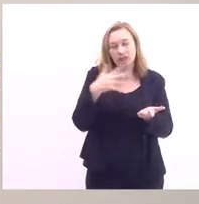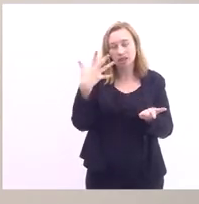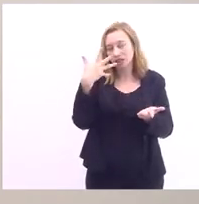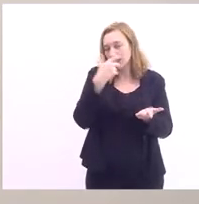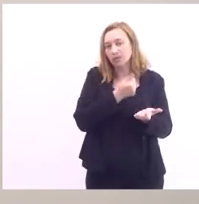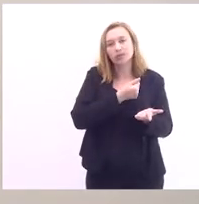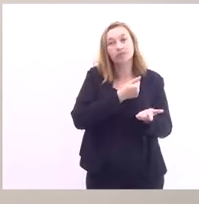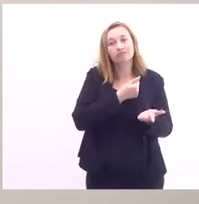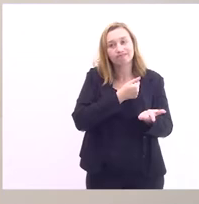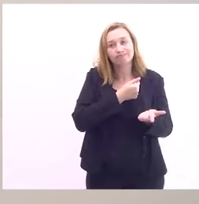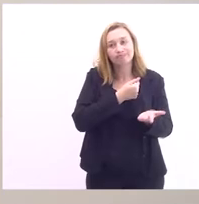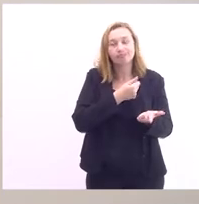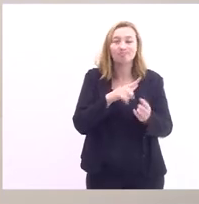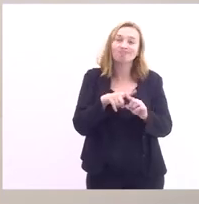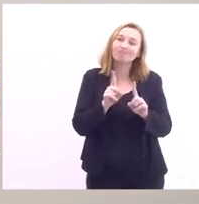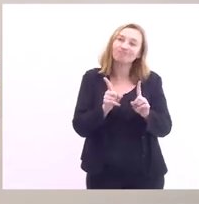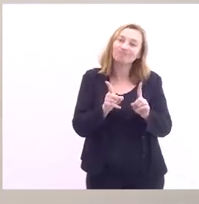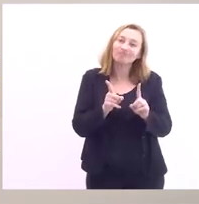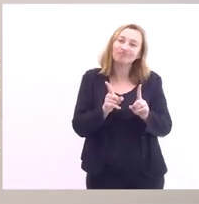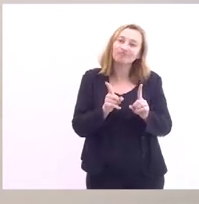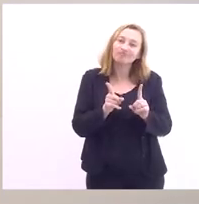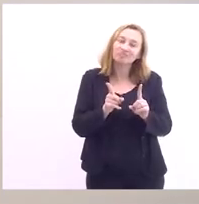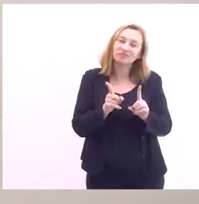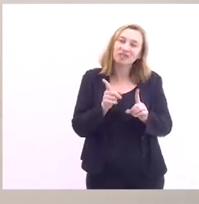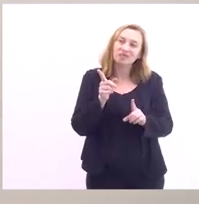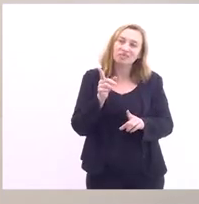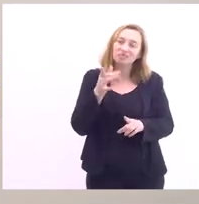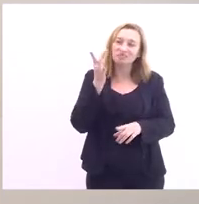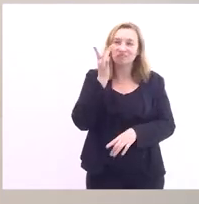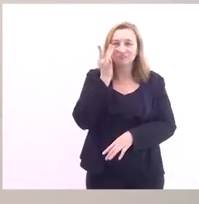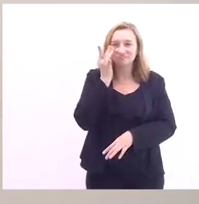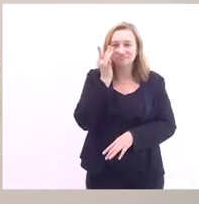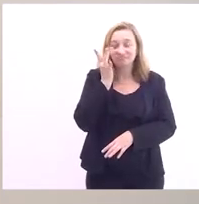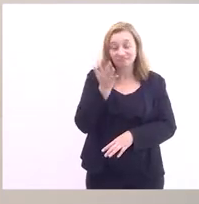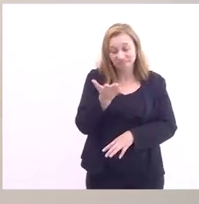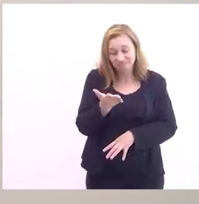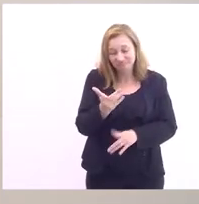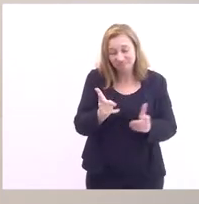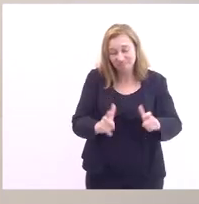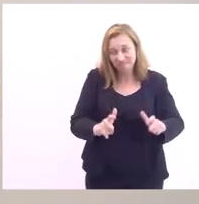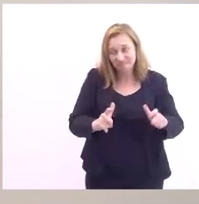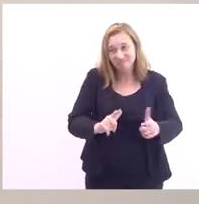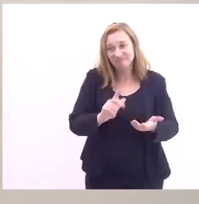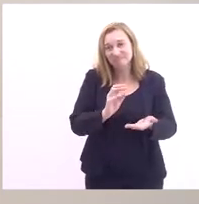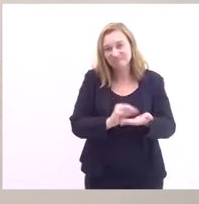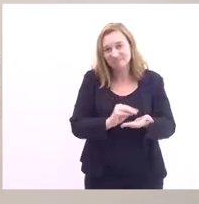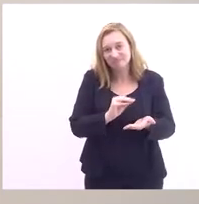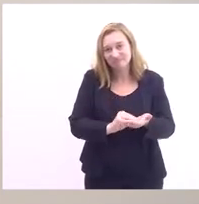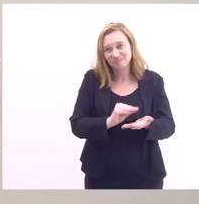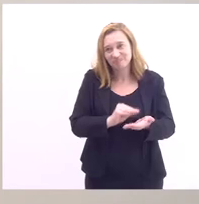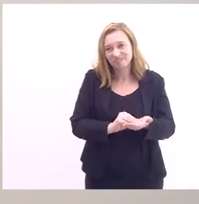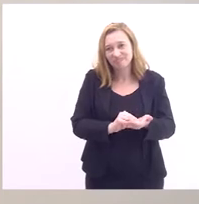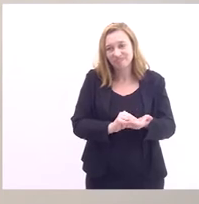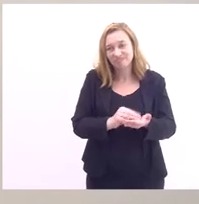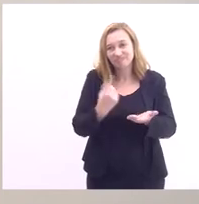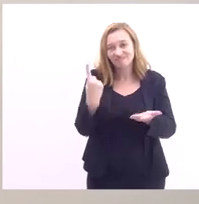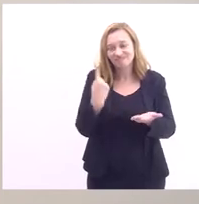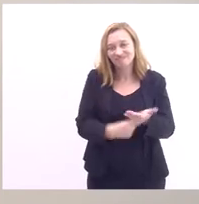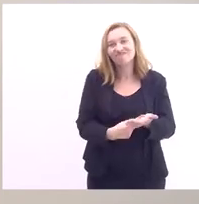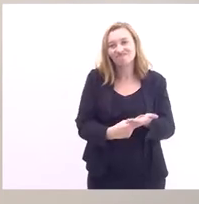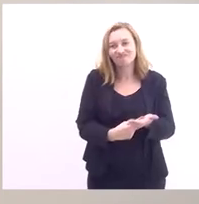pra caramba, mas, pessoalmente, está faltando